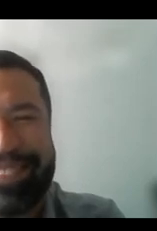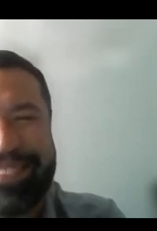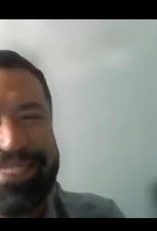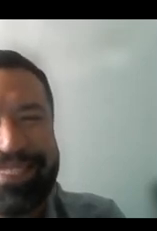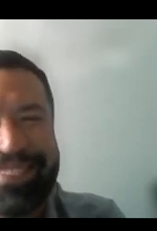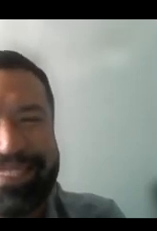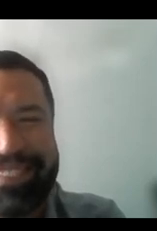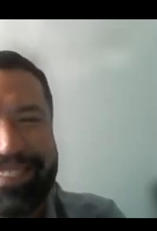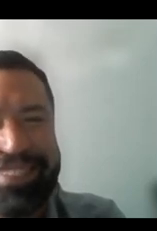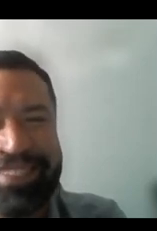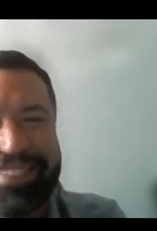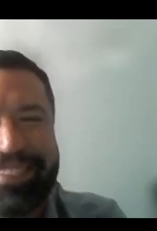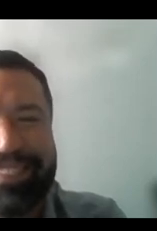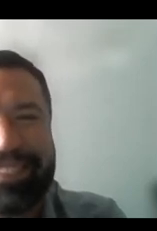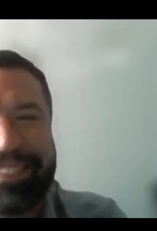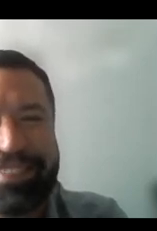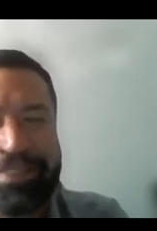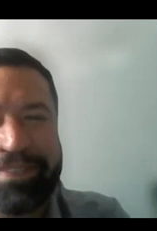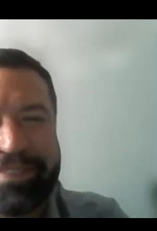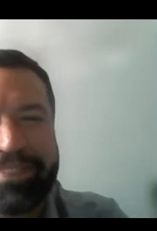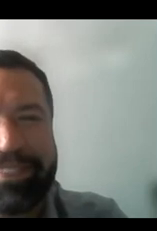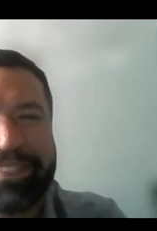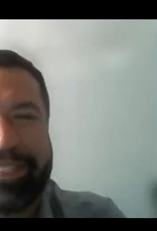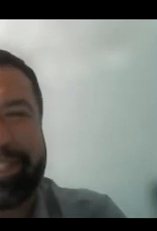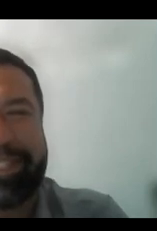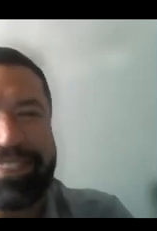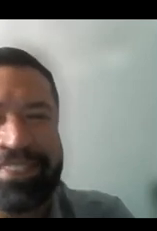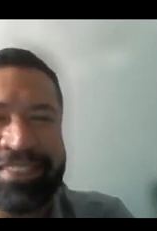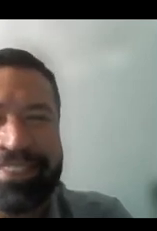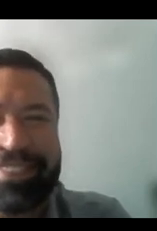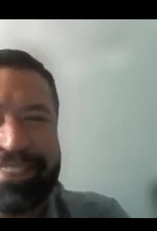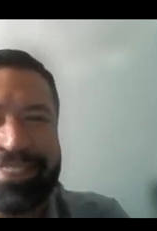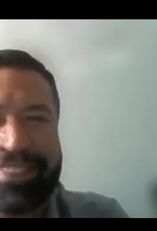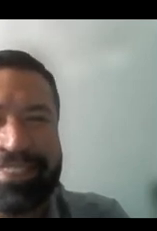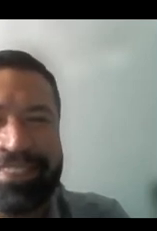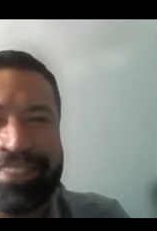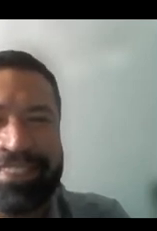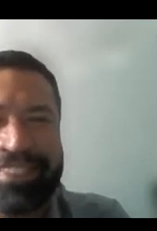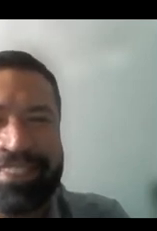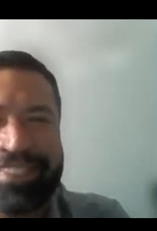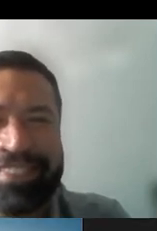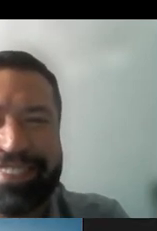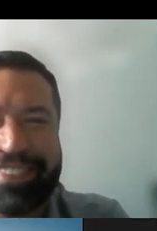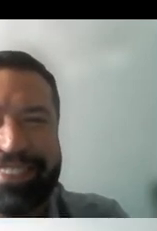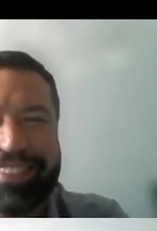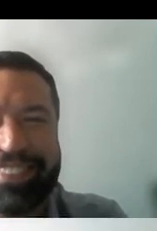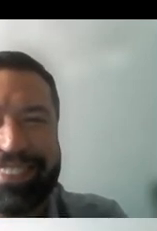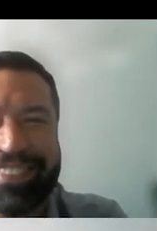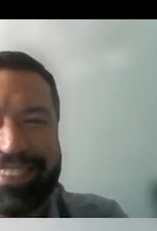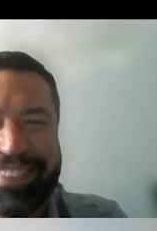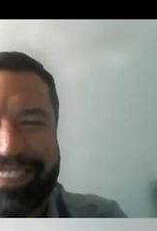Danilo e Alexandre. Vocês conseguiram dar conta, porque eu falei assim tão rápido. Eu imagino que eu dei trabalho para vocês.